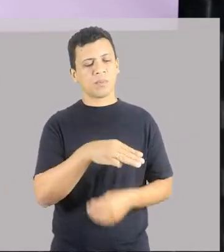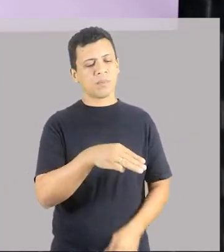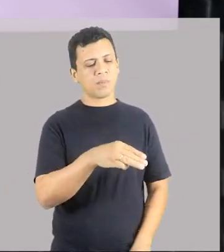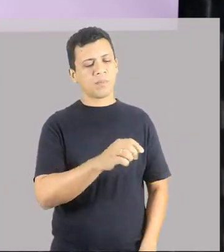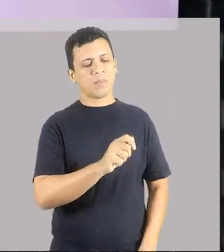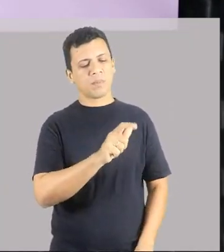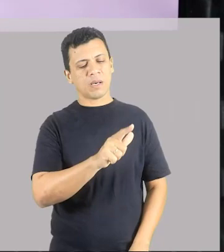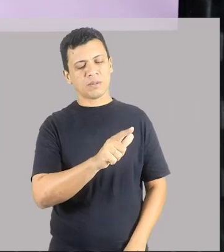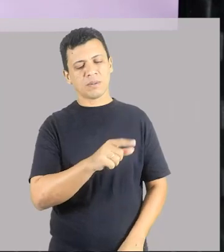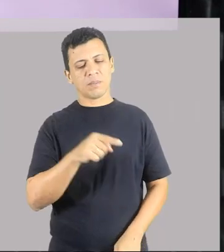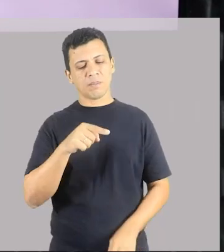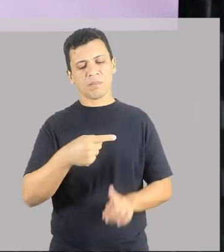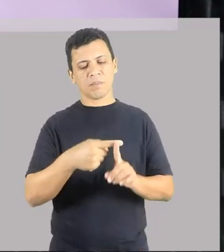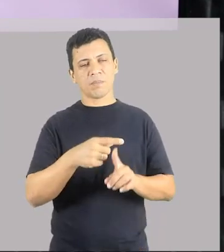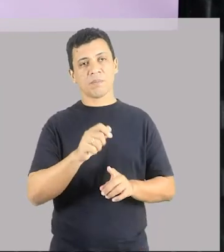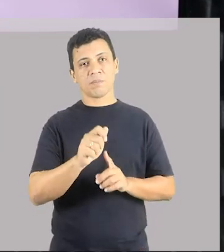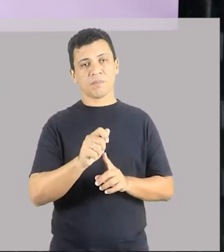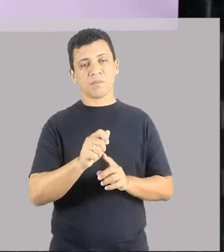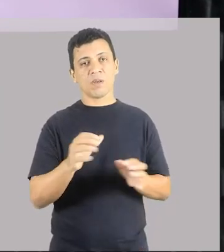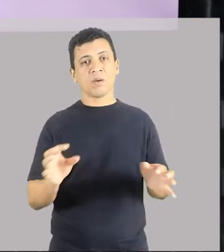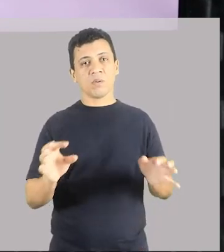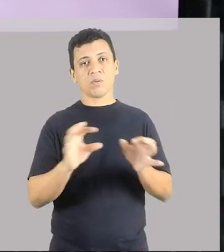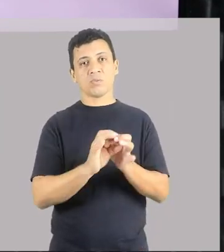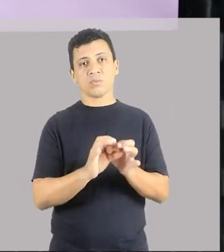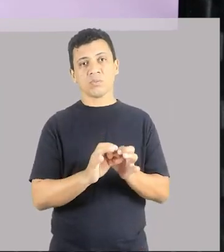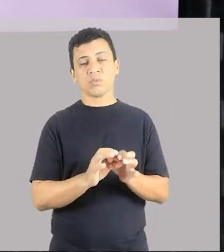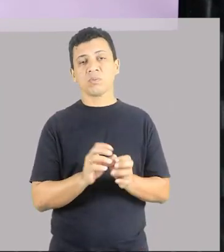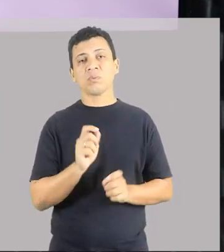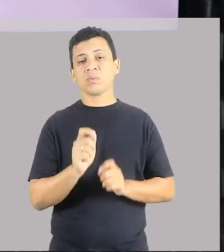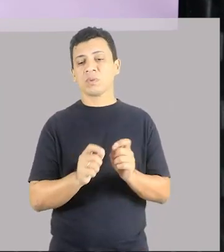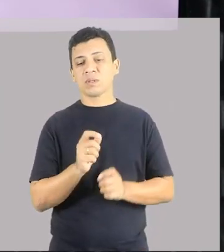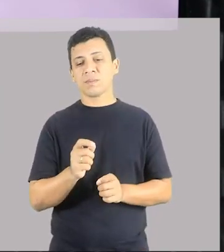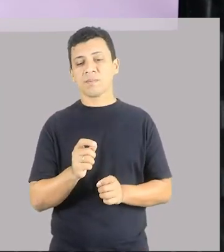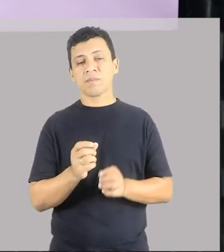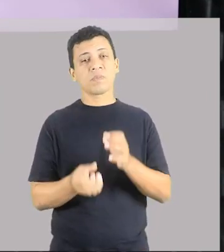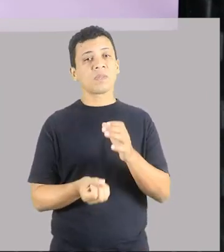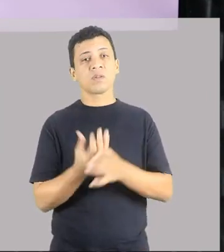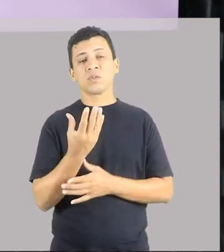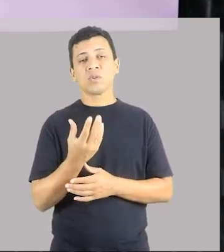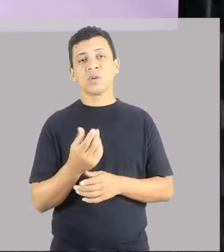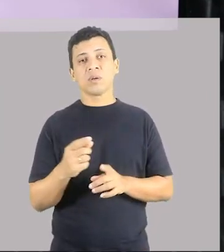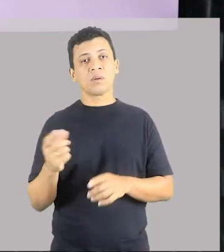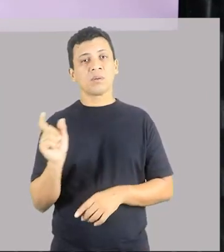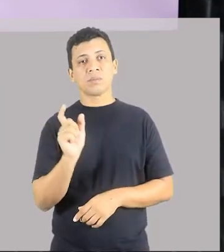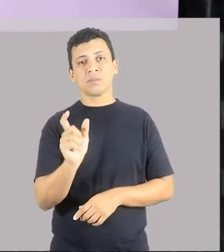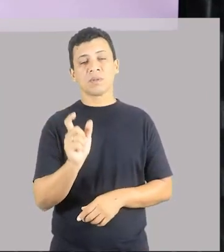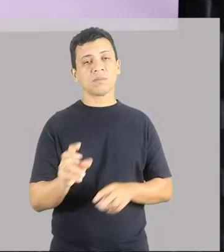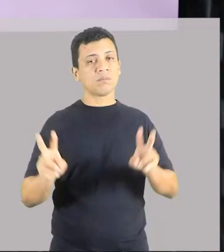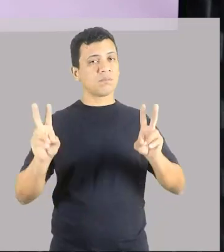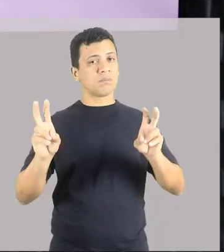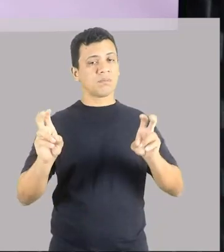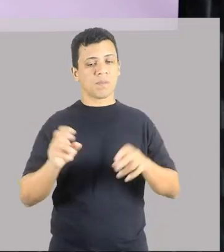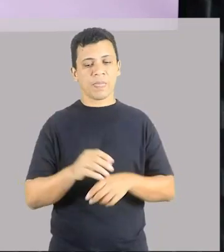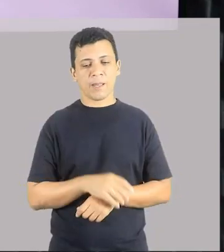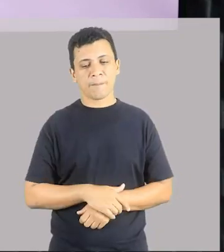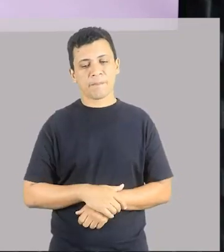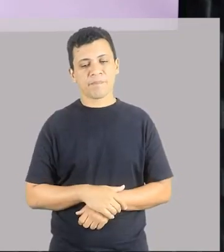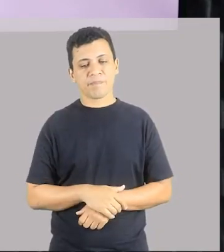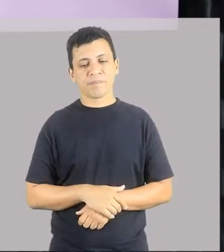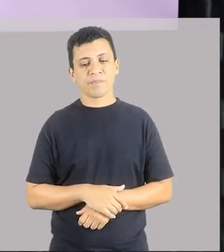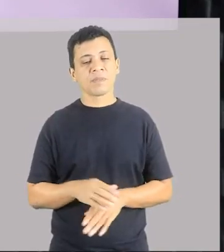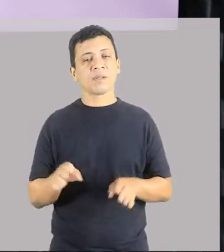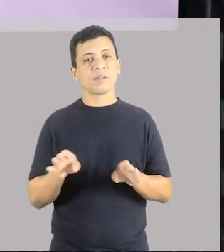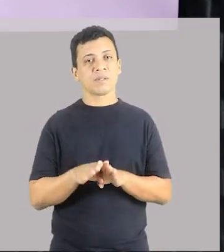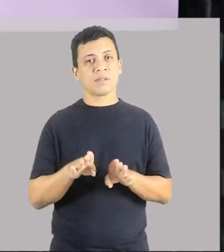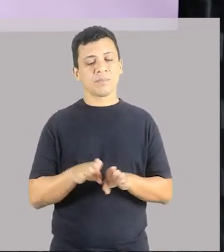é a vogal temática quando eu junto a palavra né quando eu junto o radical com a vogal temática eu tenho o que a gente chama de tema aí teríamos